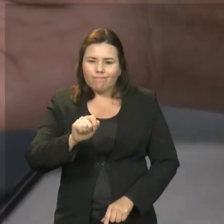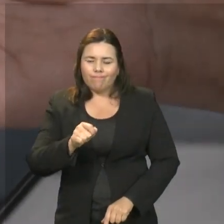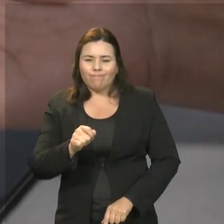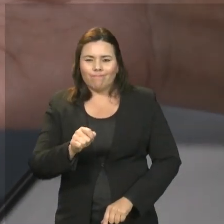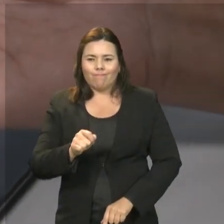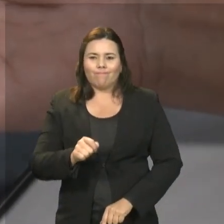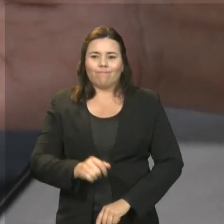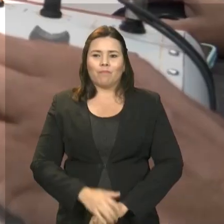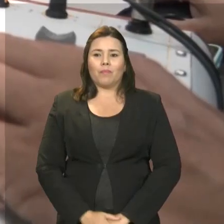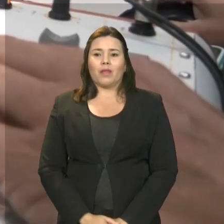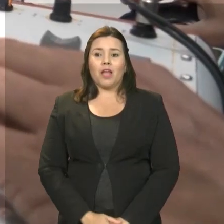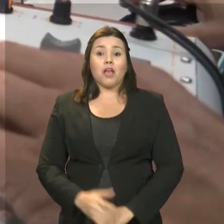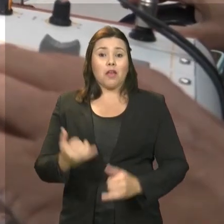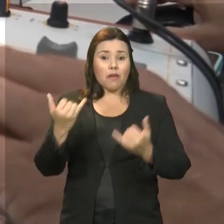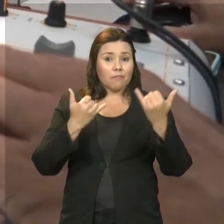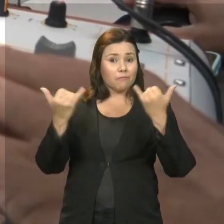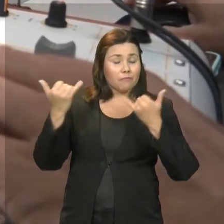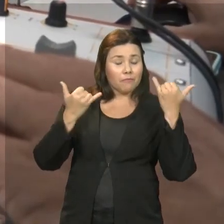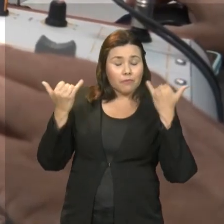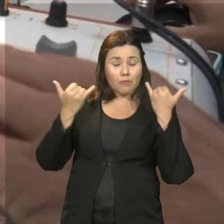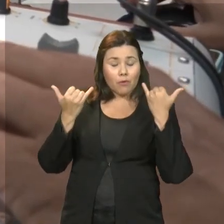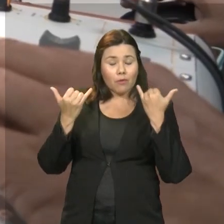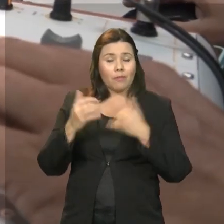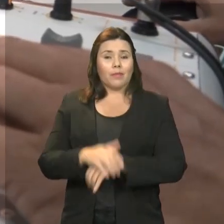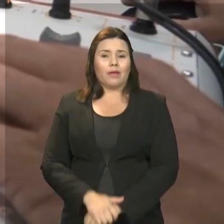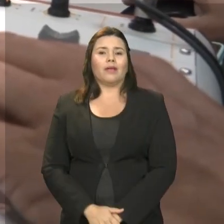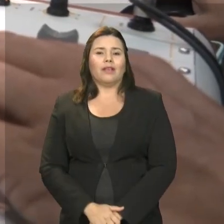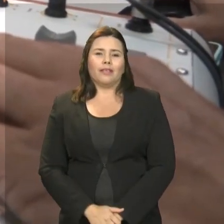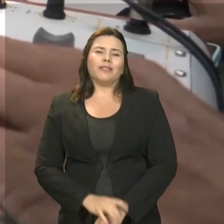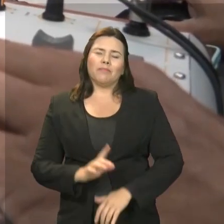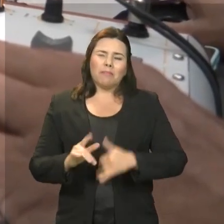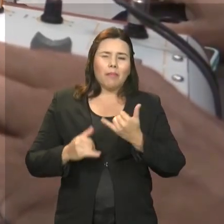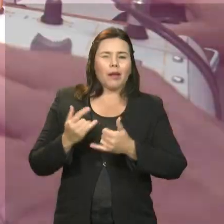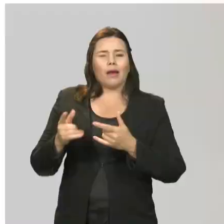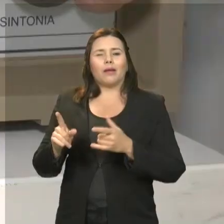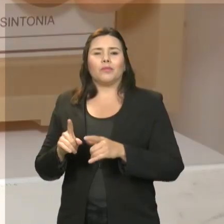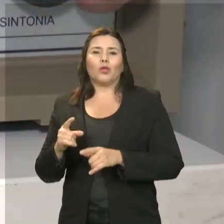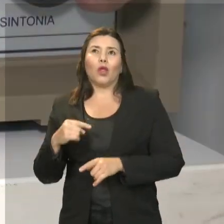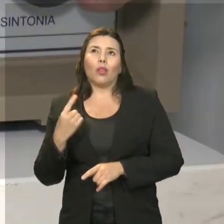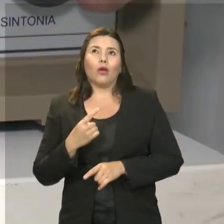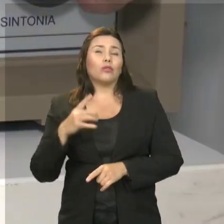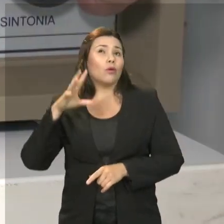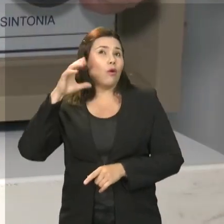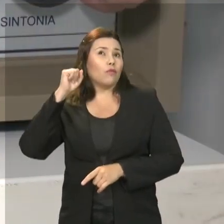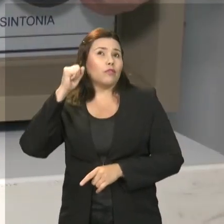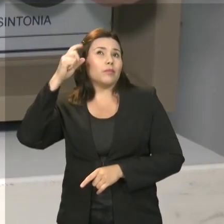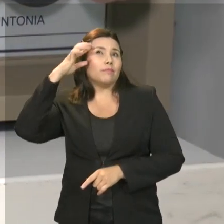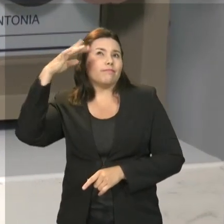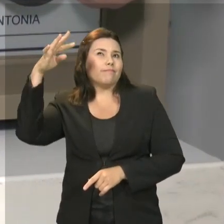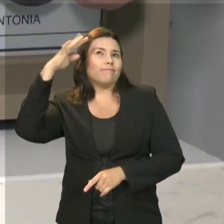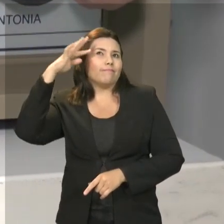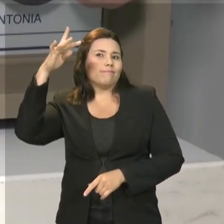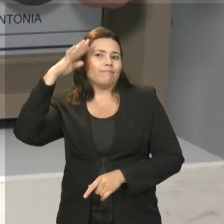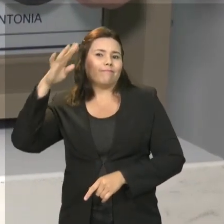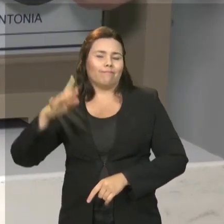Ele nos informa, diverte, emociona, mexe com o nosso imaginário.